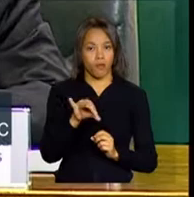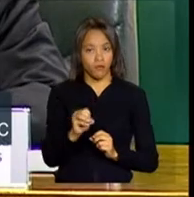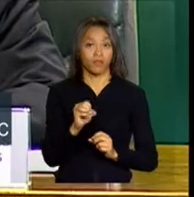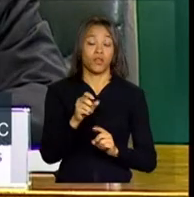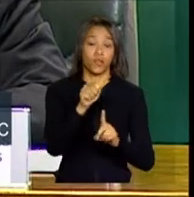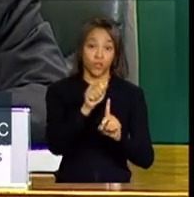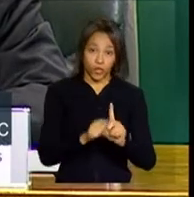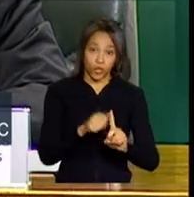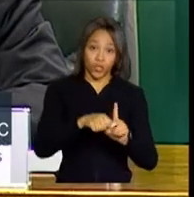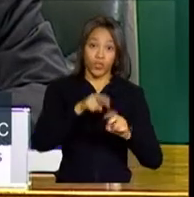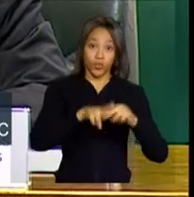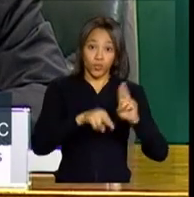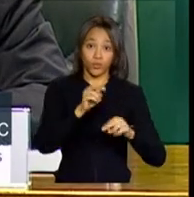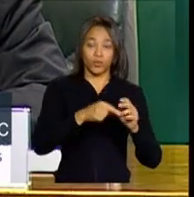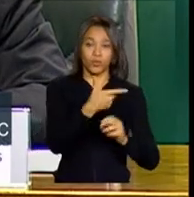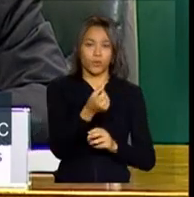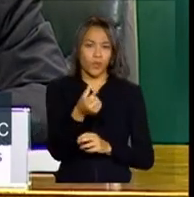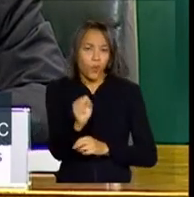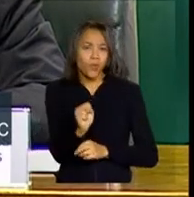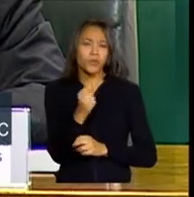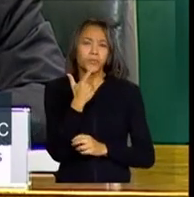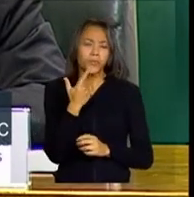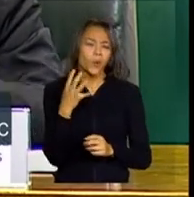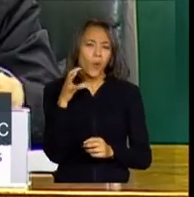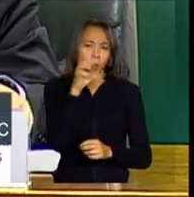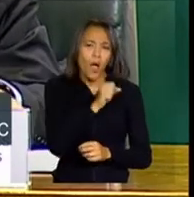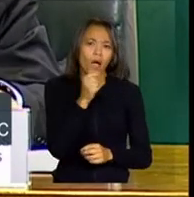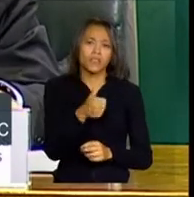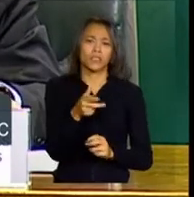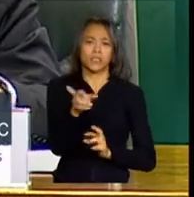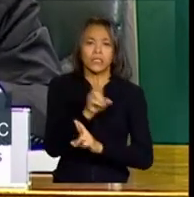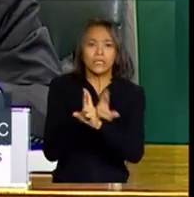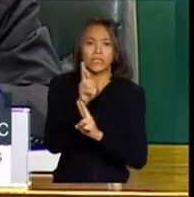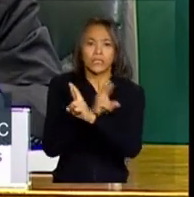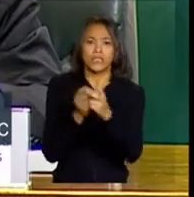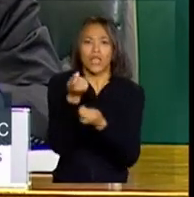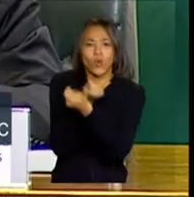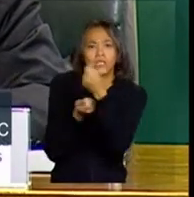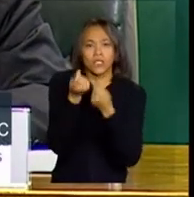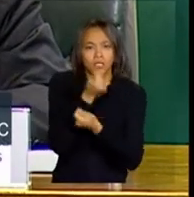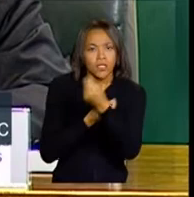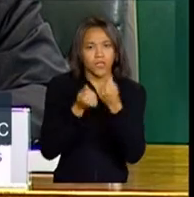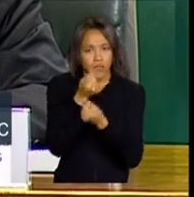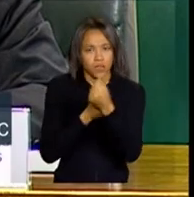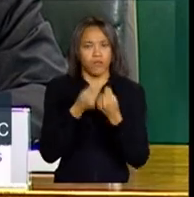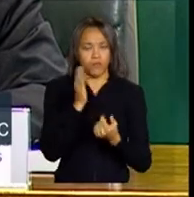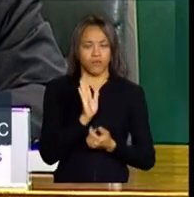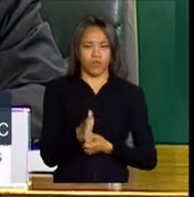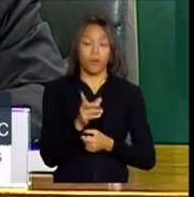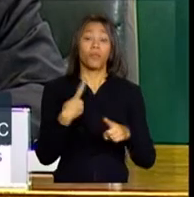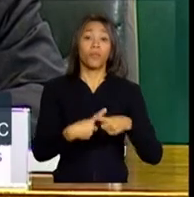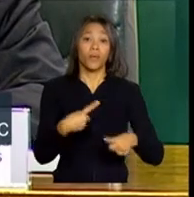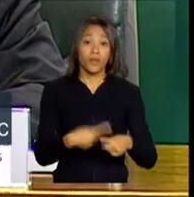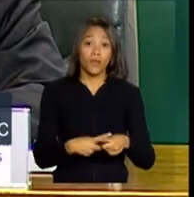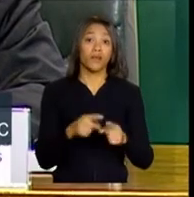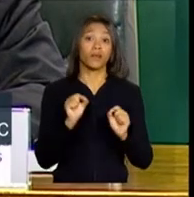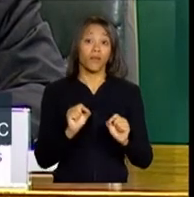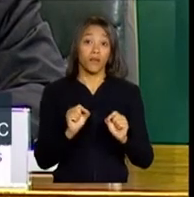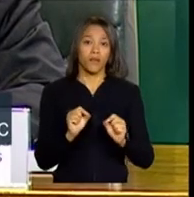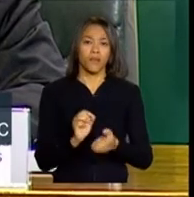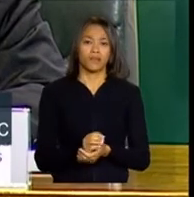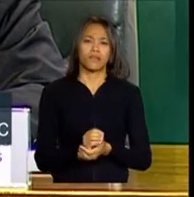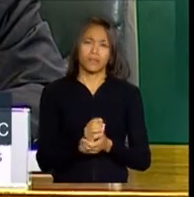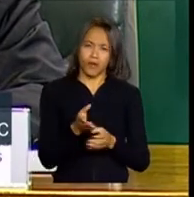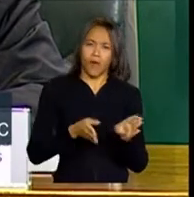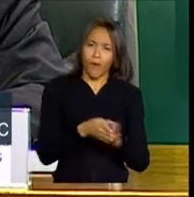2008 estivemos muito próximos de concluir as negociações lançadas em 2001 em dohara o que certamente teria